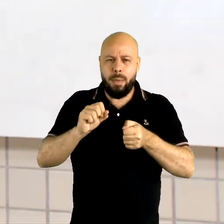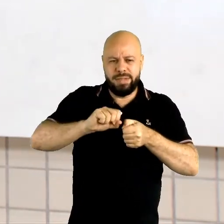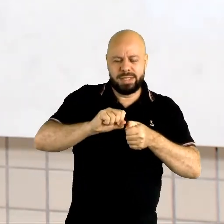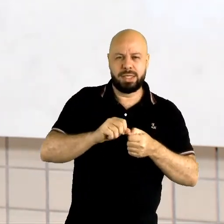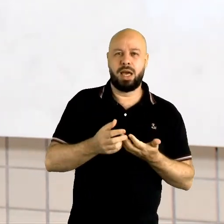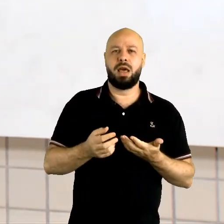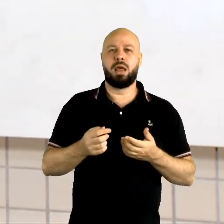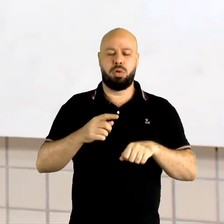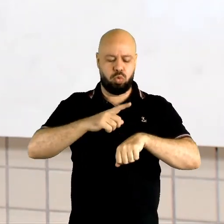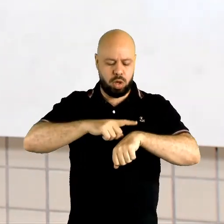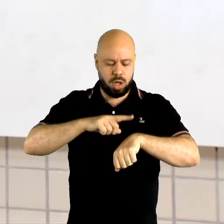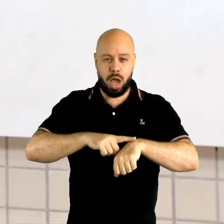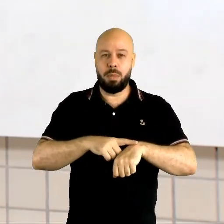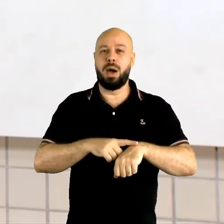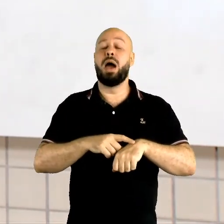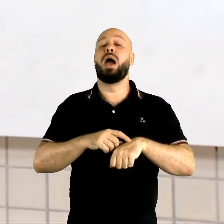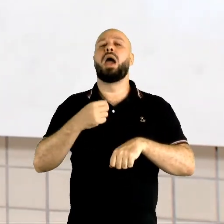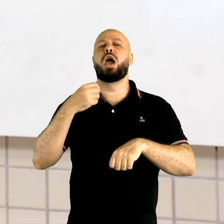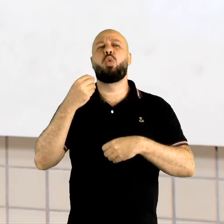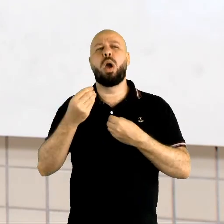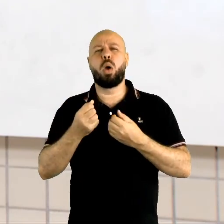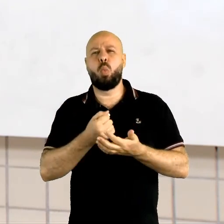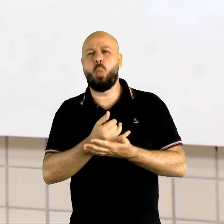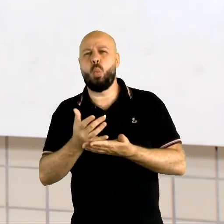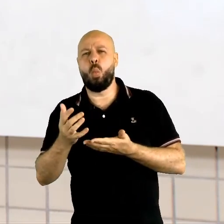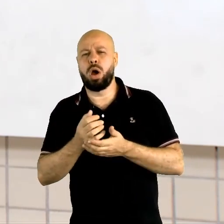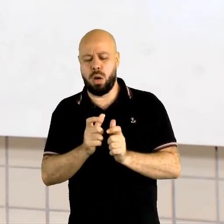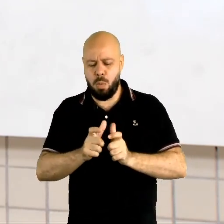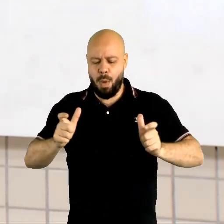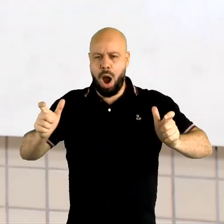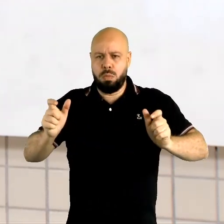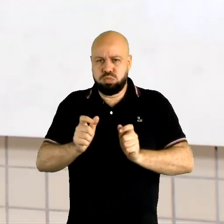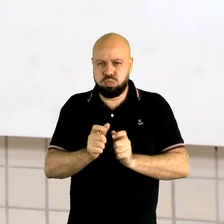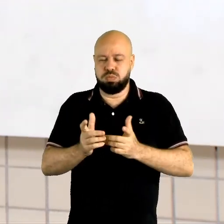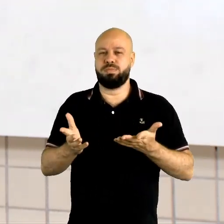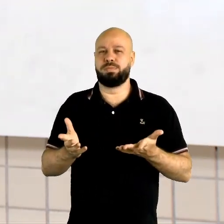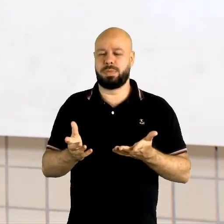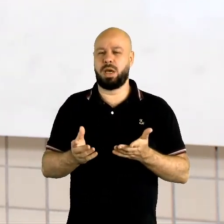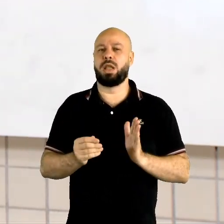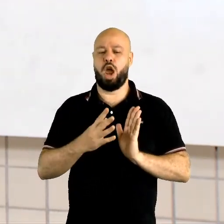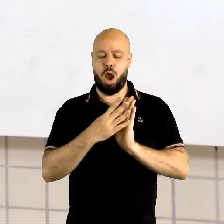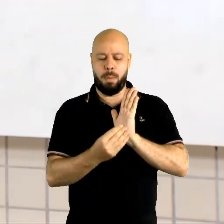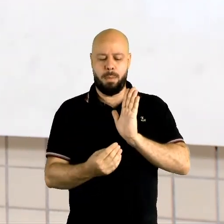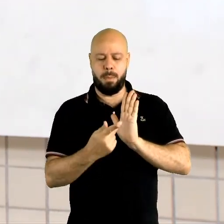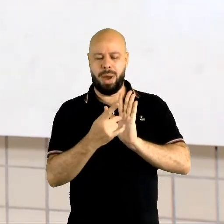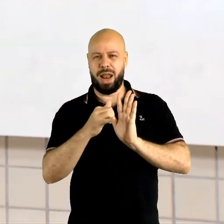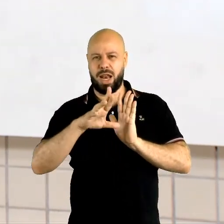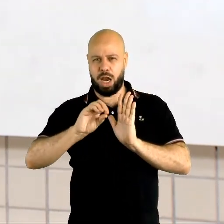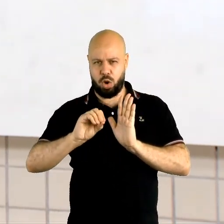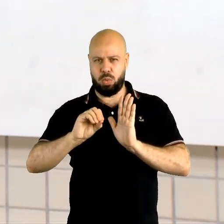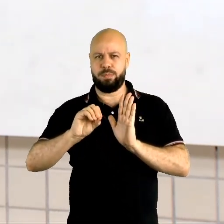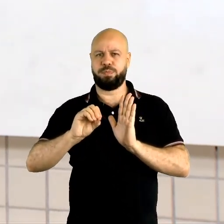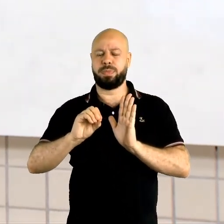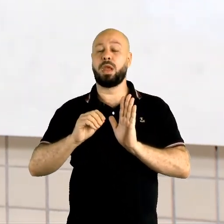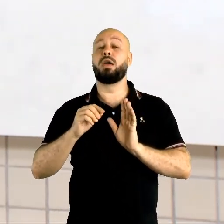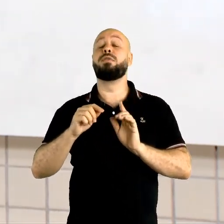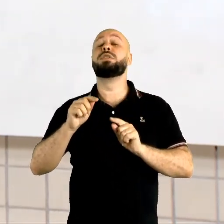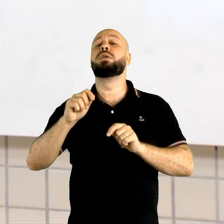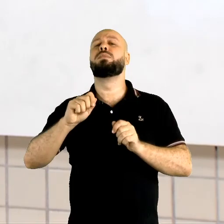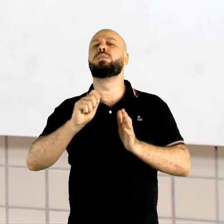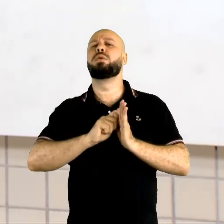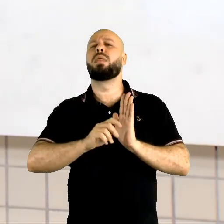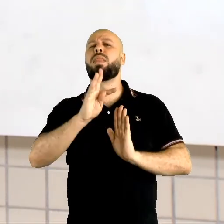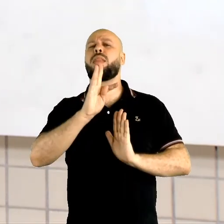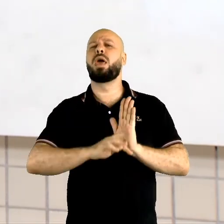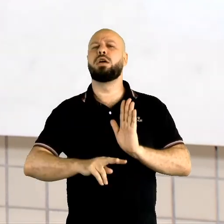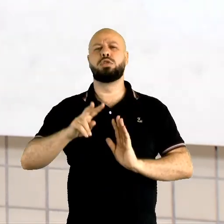quanto rende aquilo lá. É um padrão de acordo com cada tipo de texto. Quando você faz um texto contando uma história,